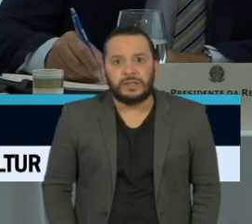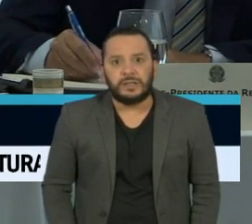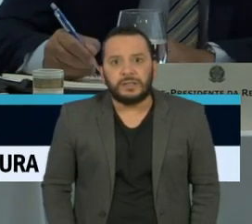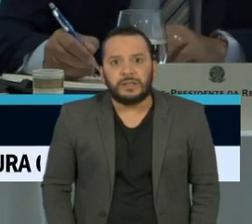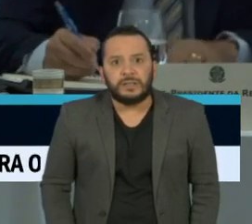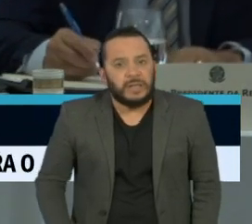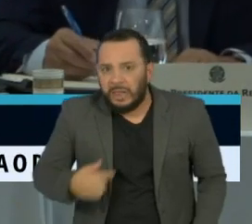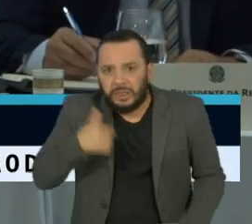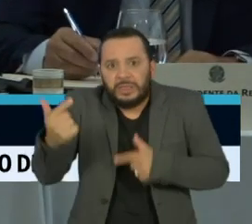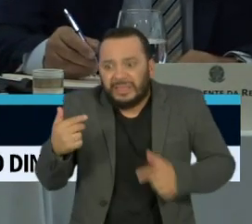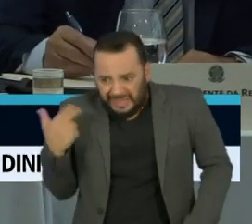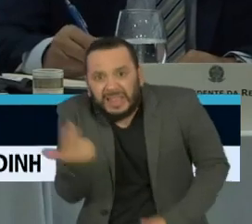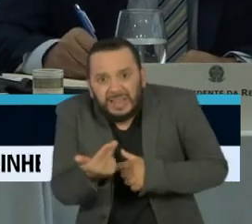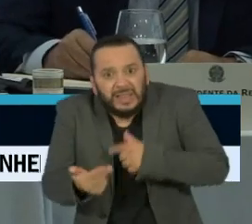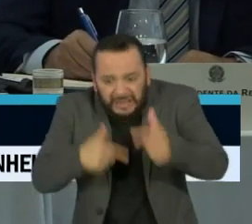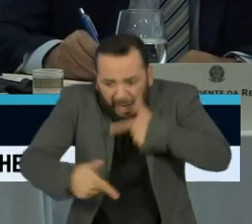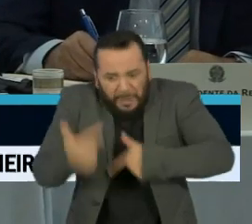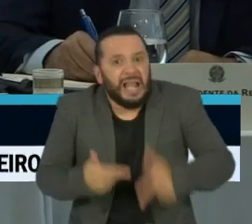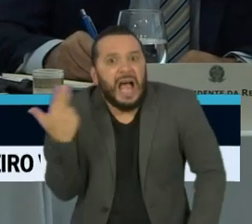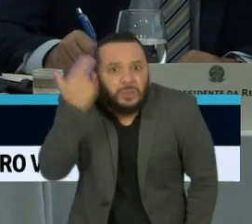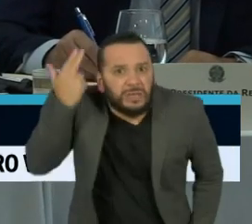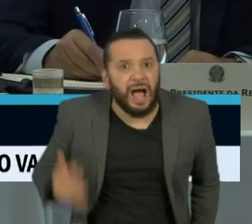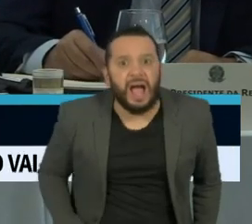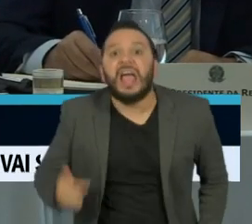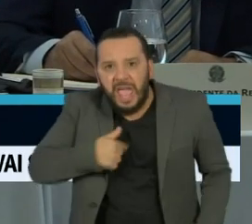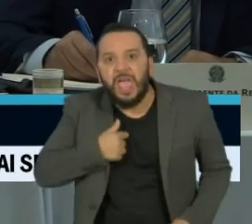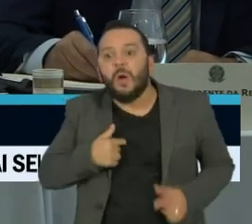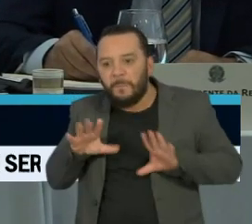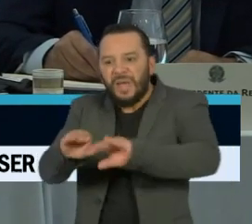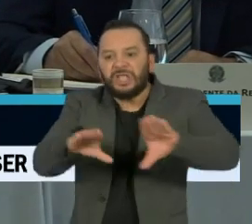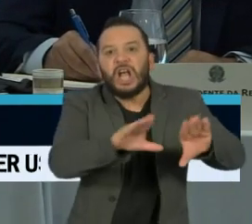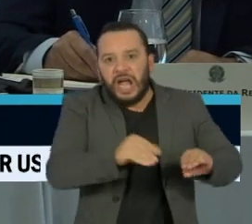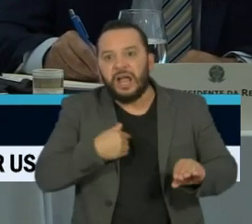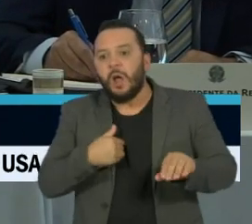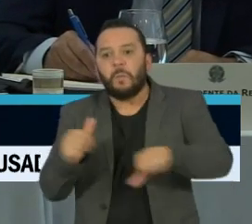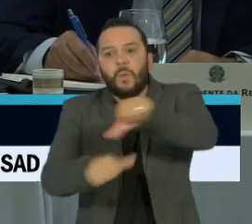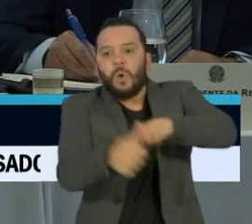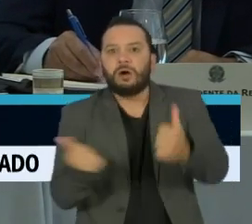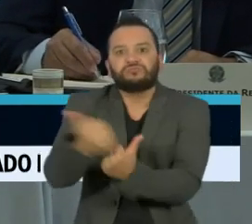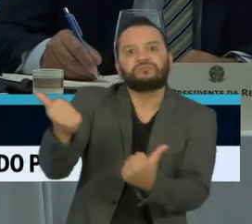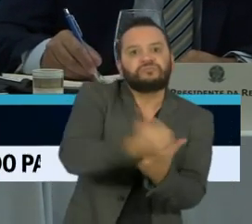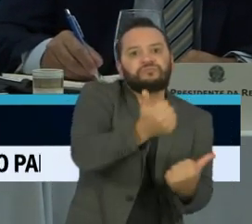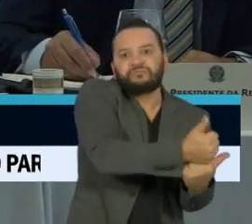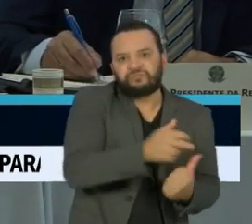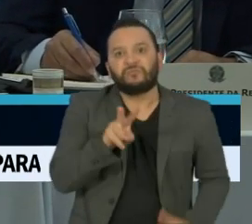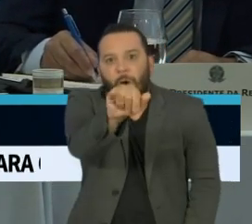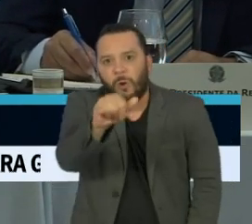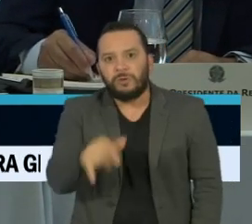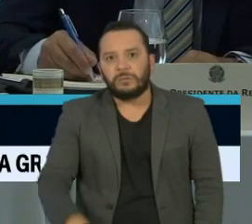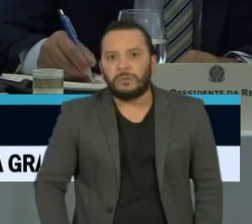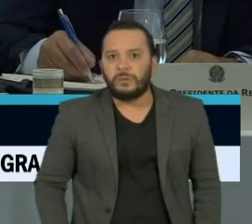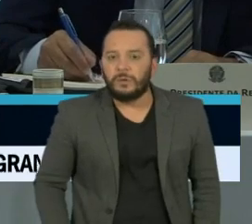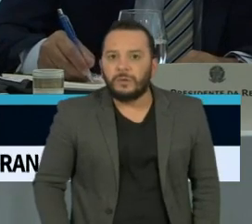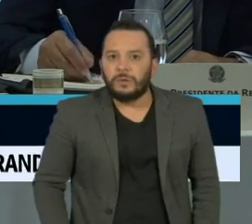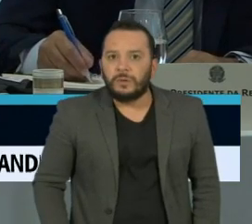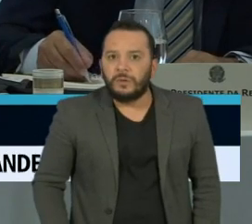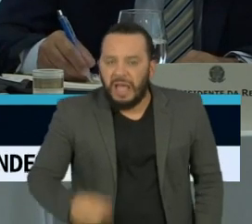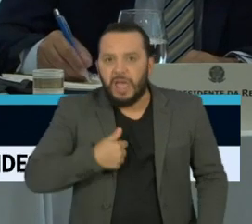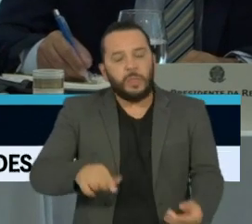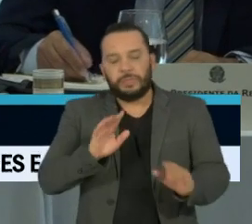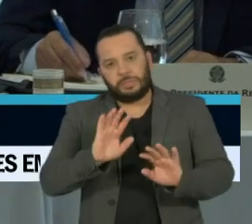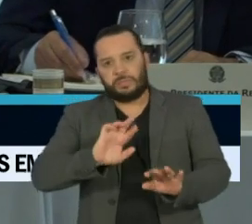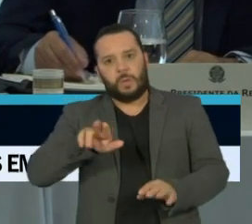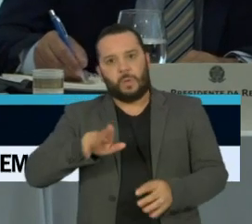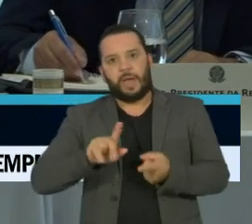ah e não dá para trabalhar assim fica difícil por isso vou interferir e posso ir ao forno não é ameaça